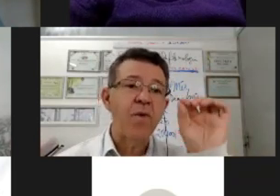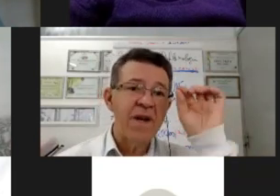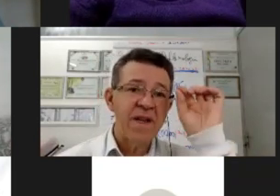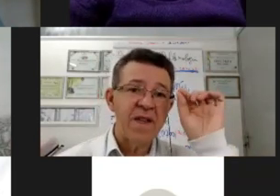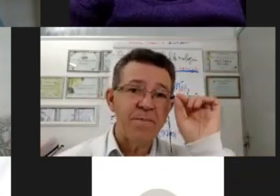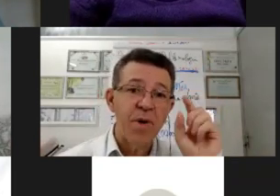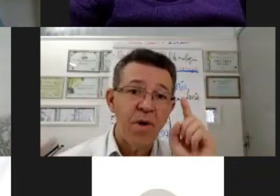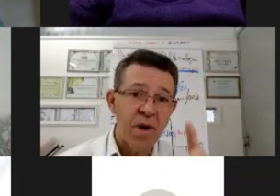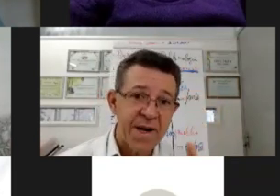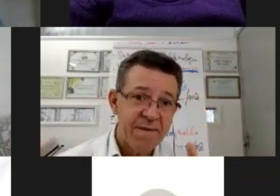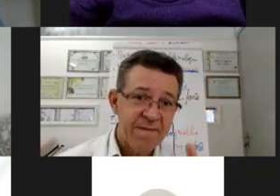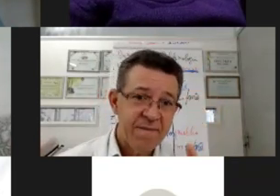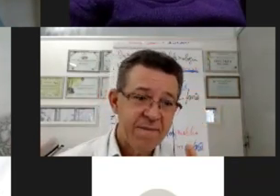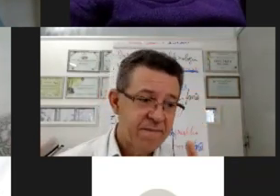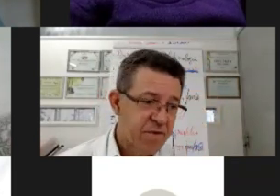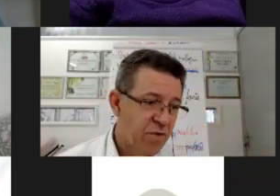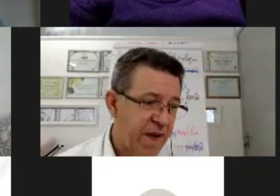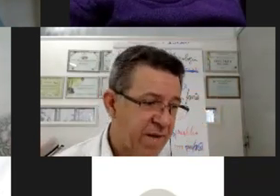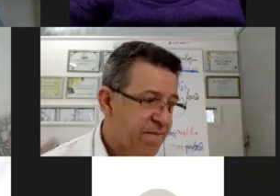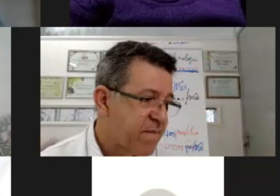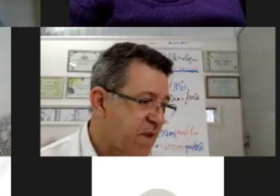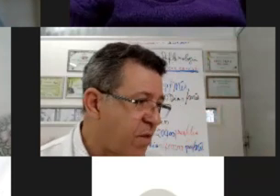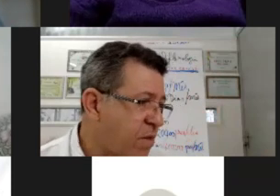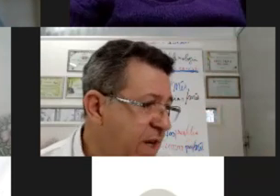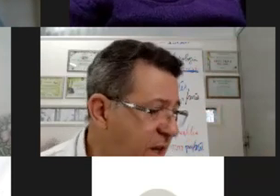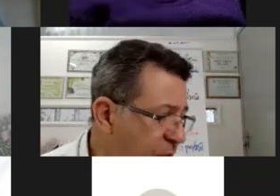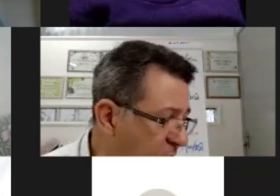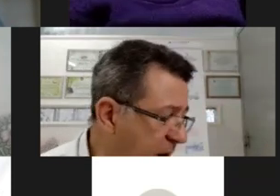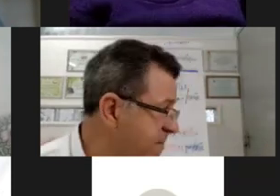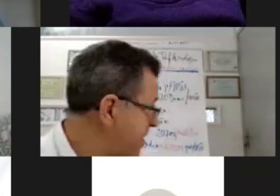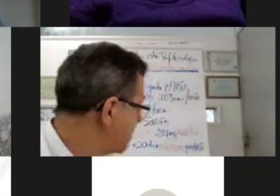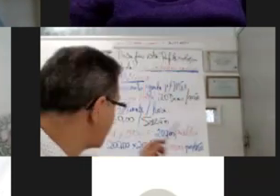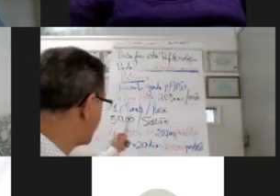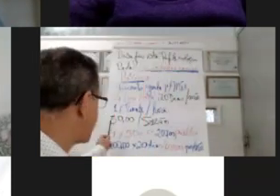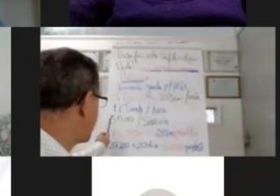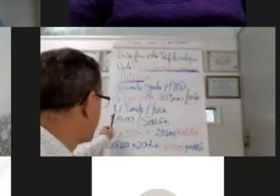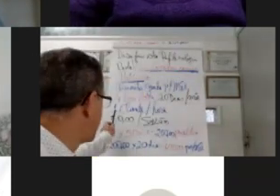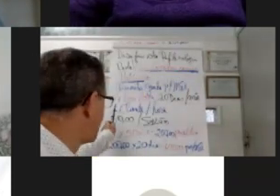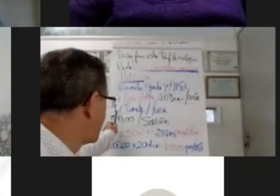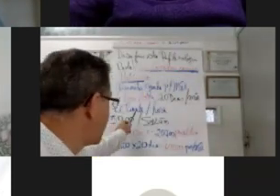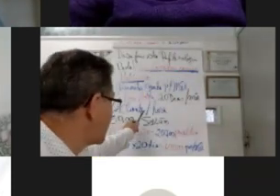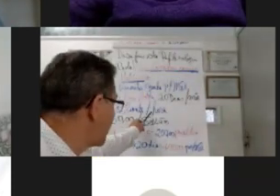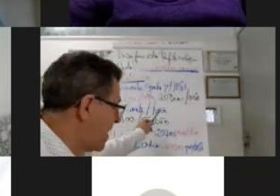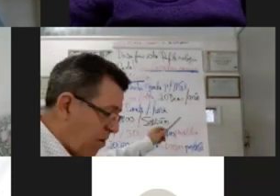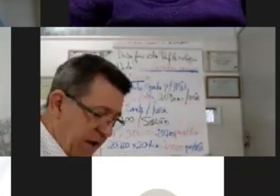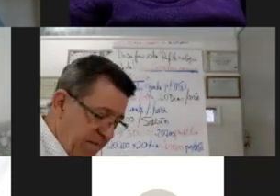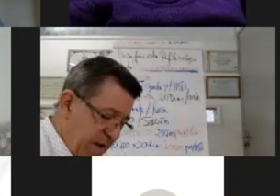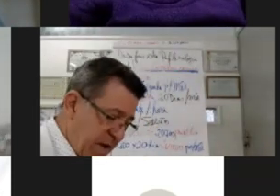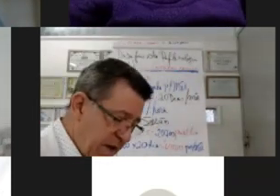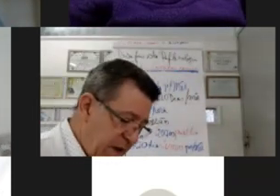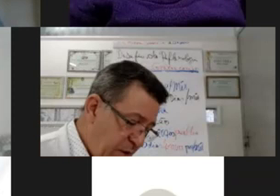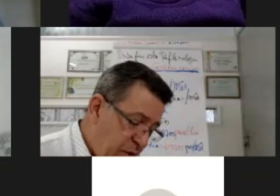atender um cliente por hora. Tudo bem? Então, um cliente por hora. Então, estamos aqui, ó, um cliente a cada